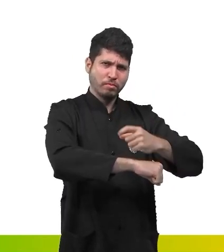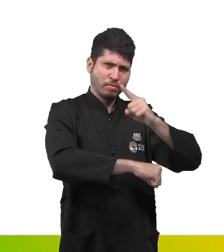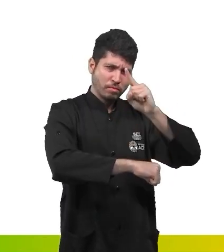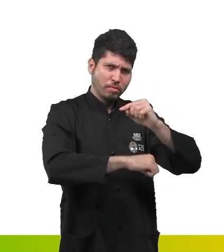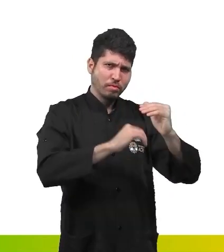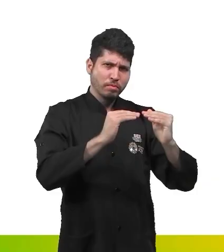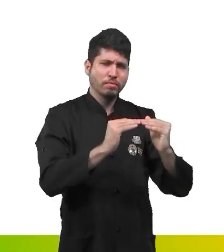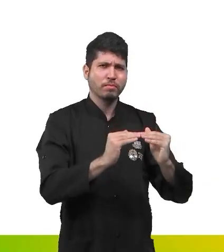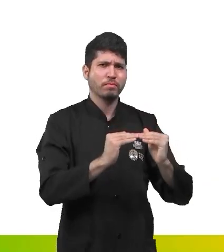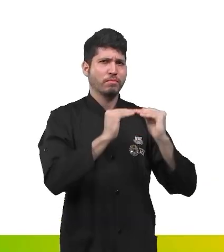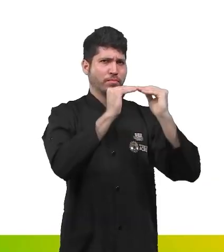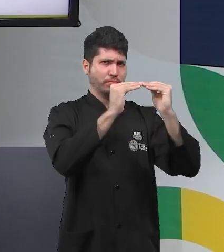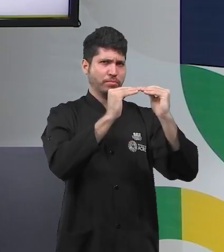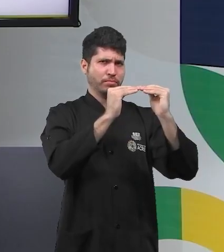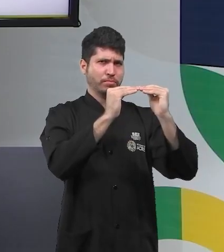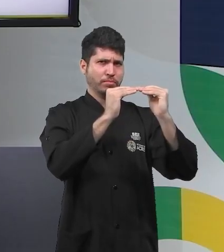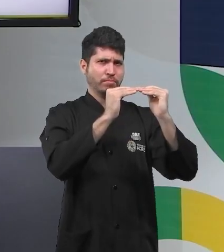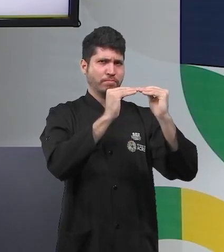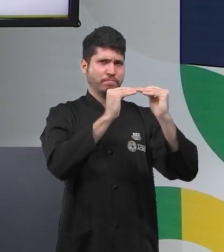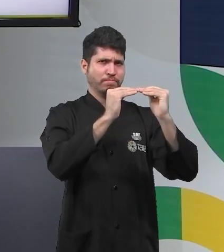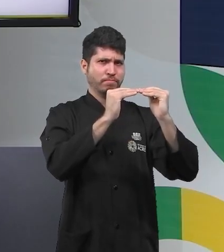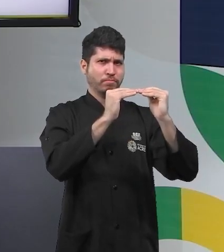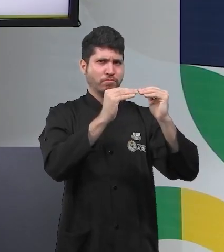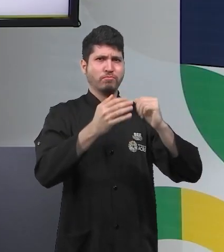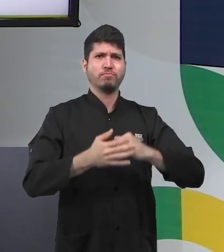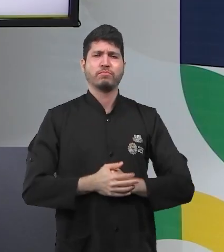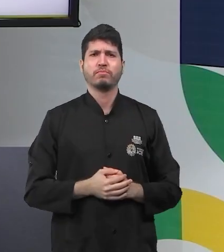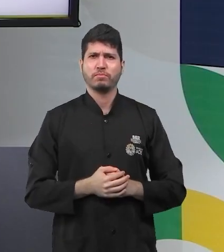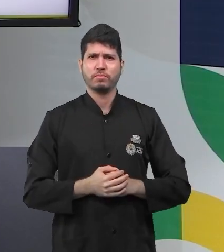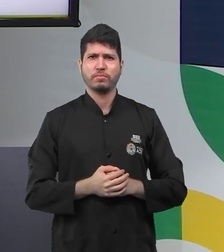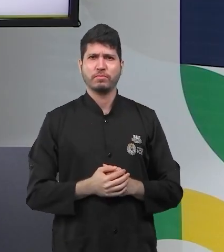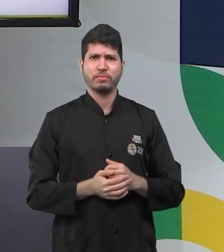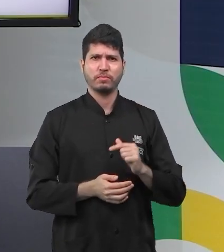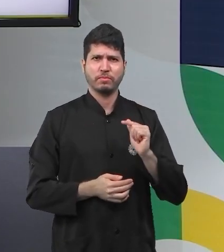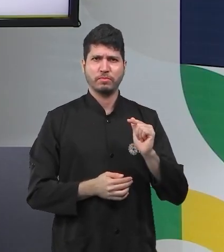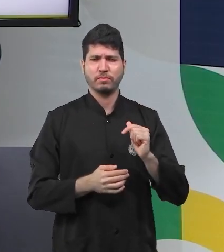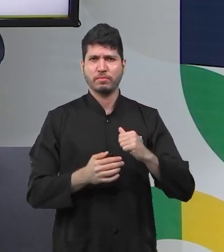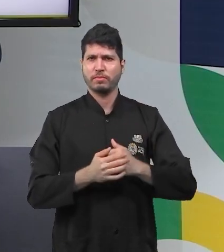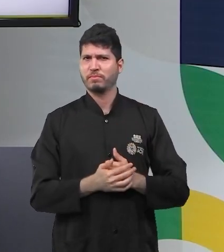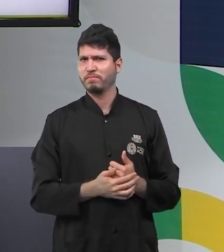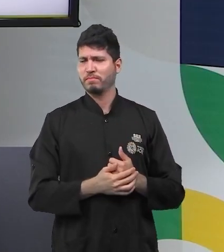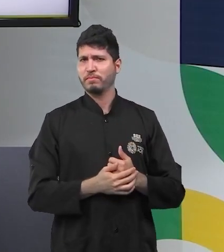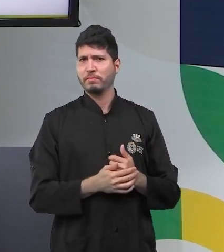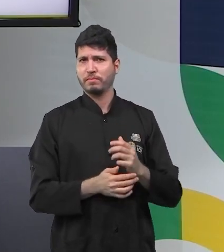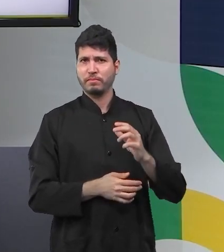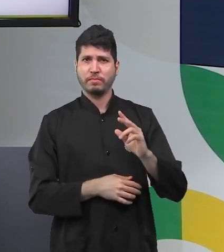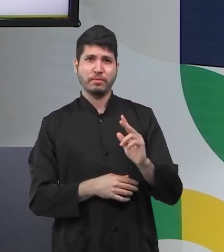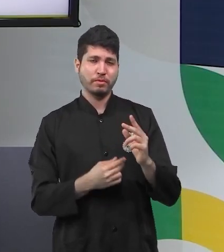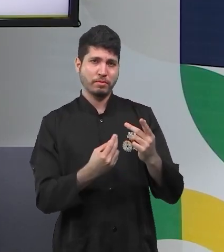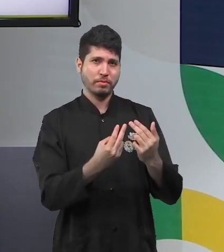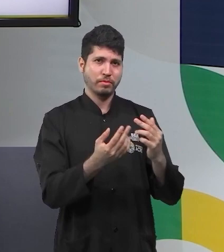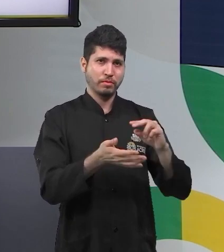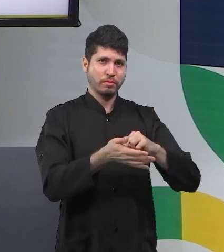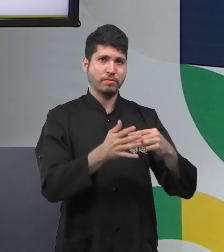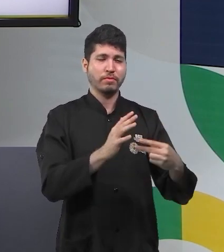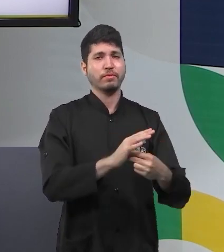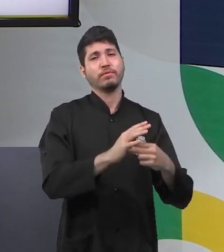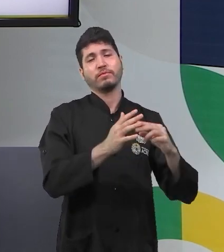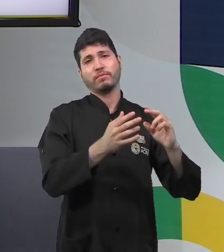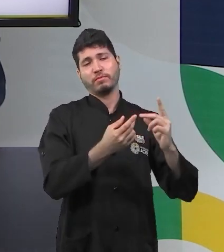é homogênea? Homogênea seria nesse sentido de igual, sabemos que ela é múltipla, é vasta. Então vamos